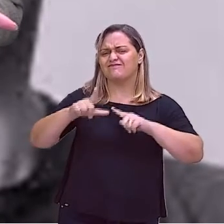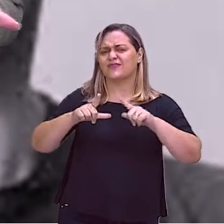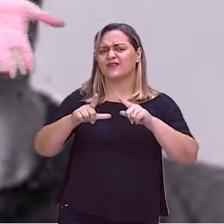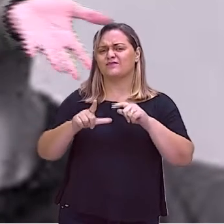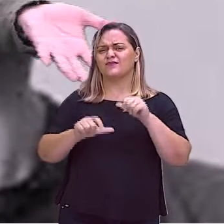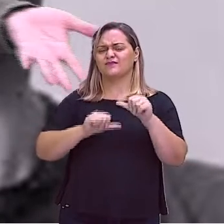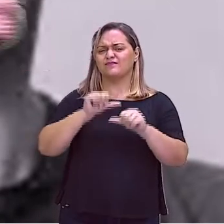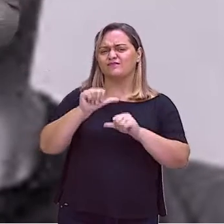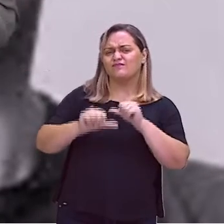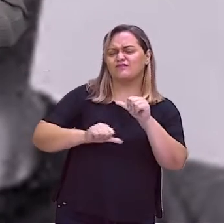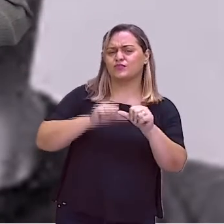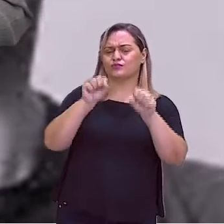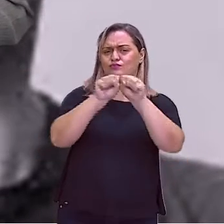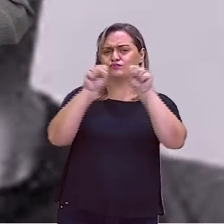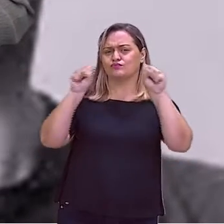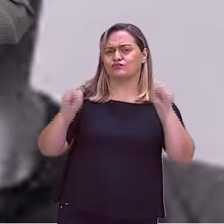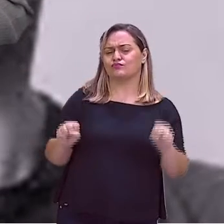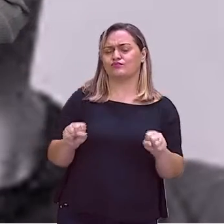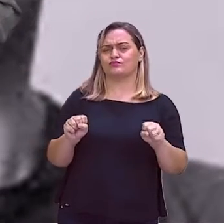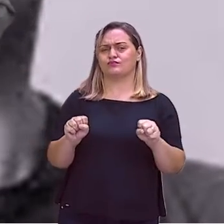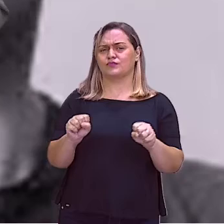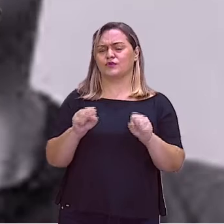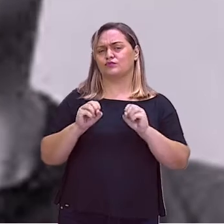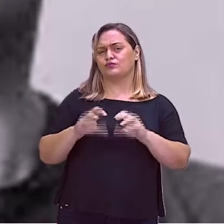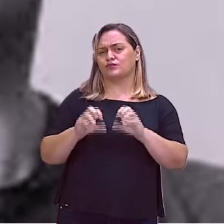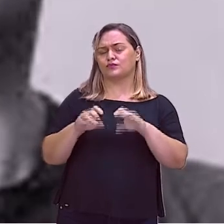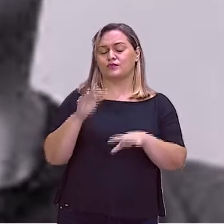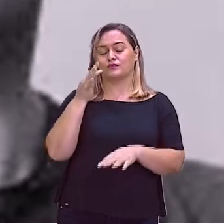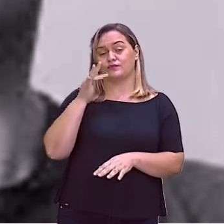sistema educacional francês. Em